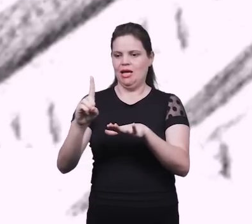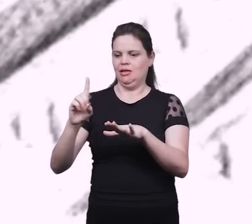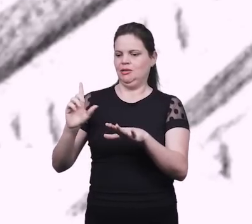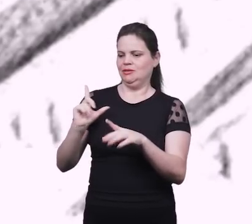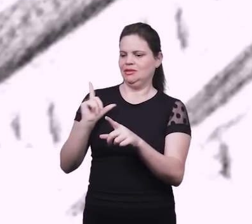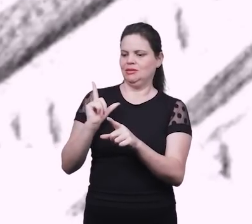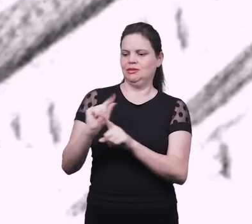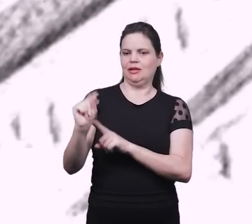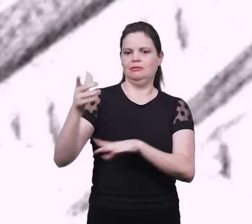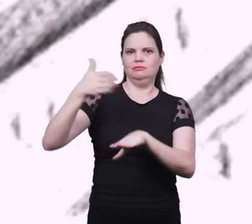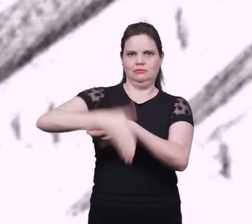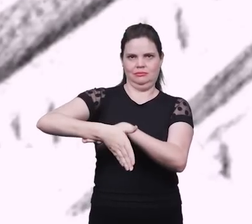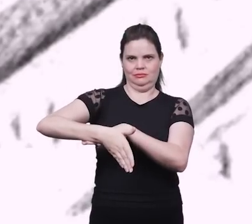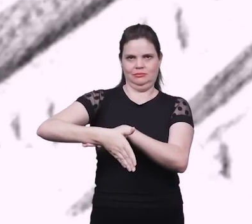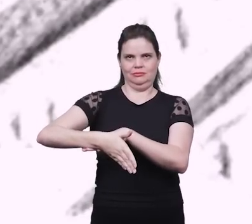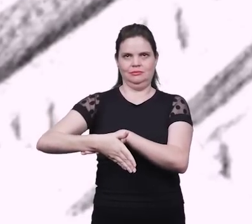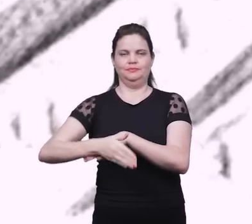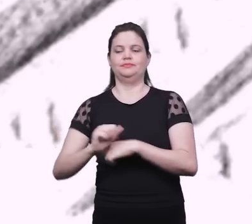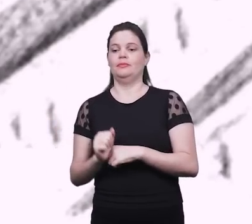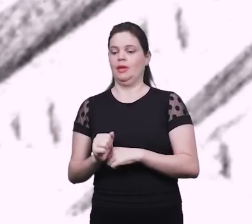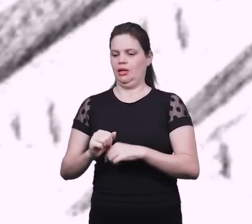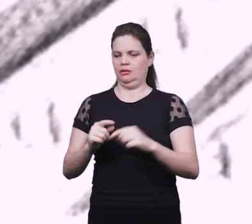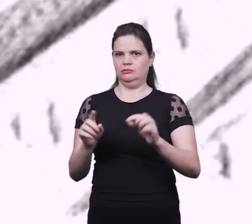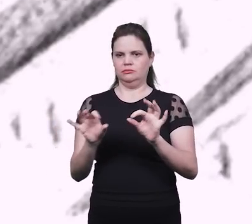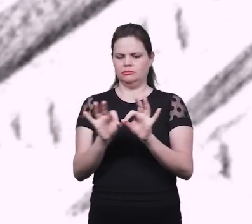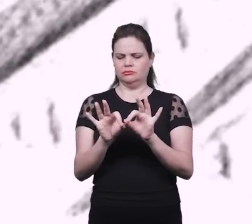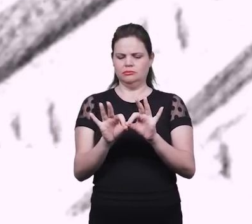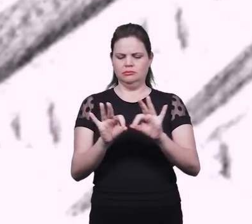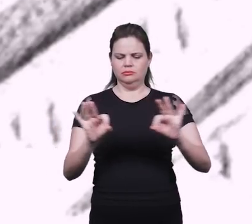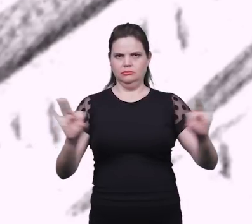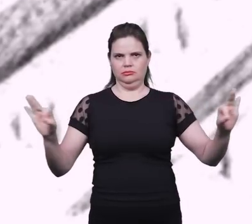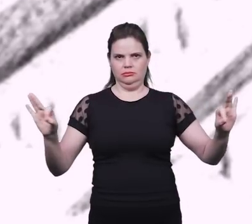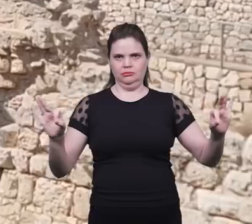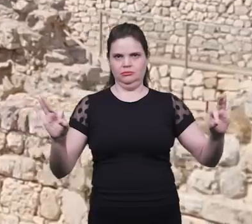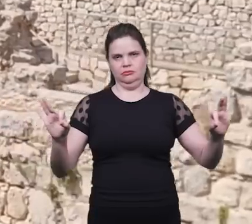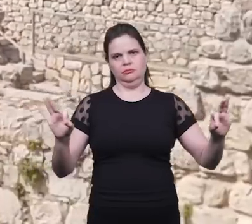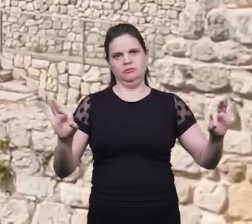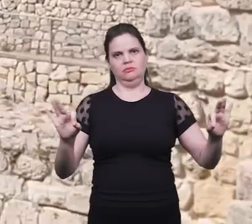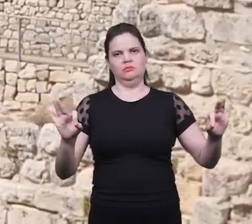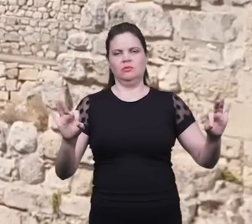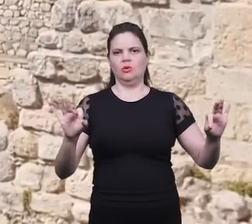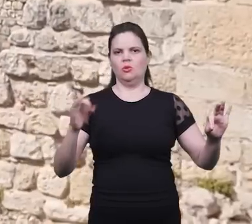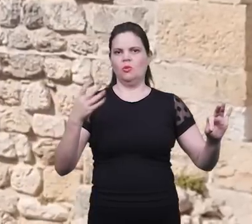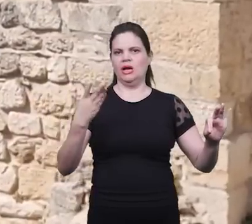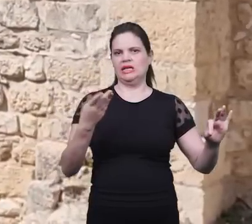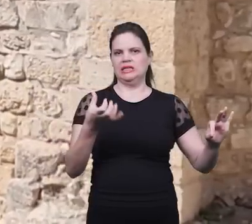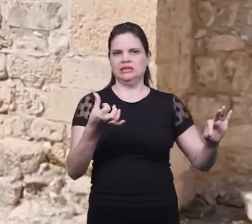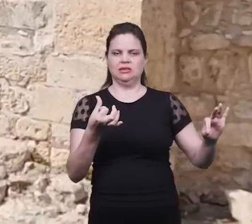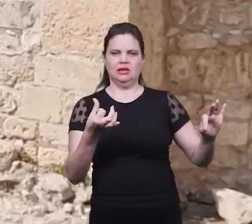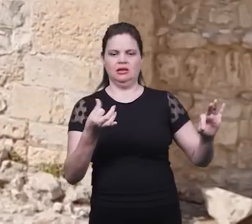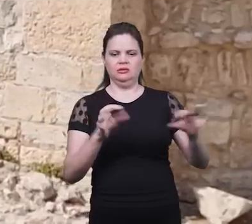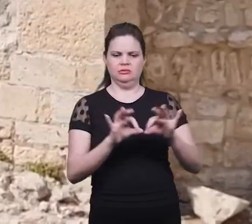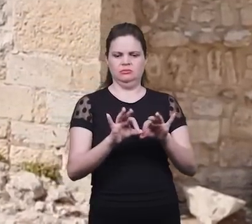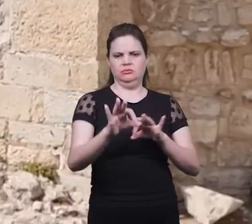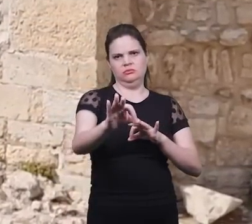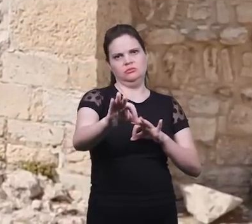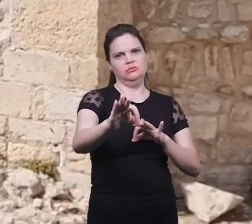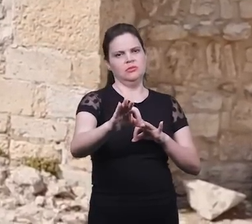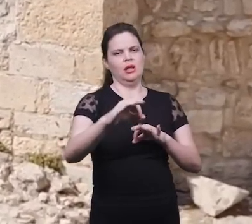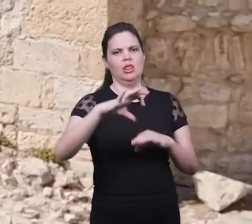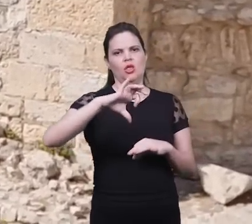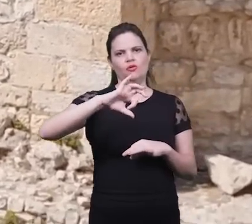46 metros por 92, o comprimento, 13 metros